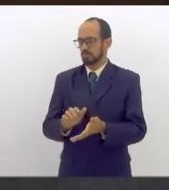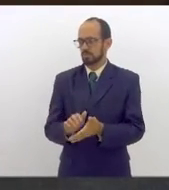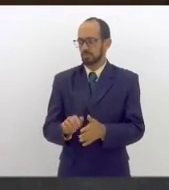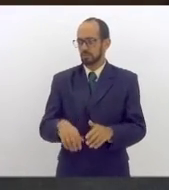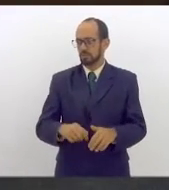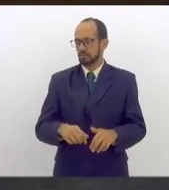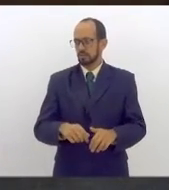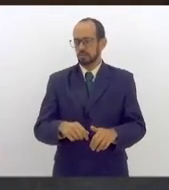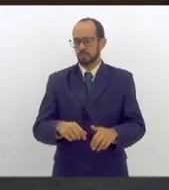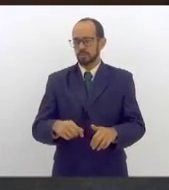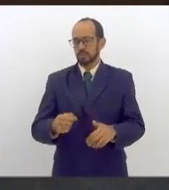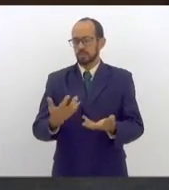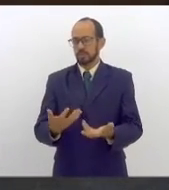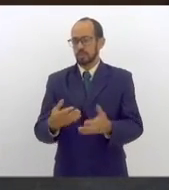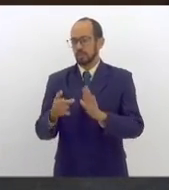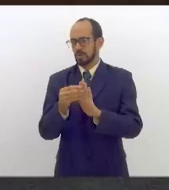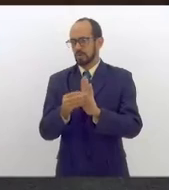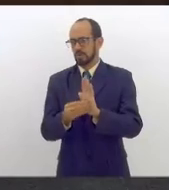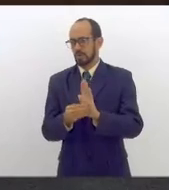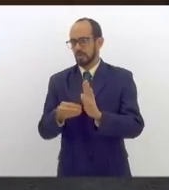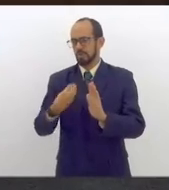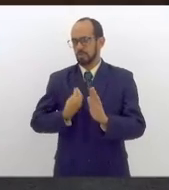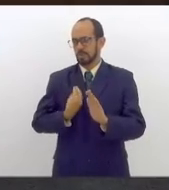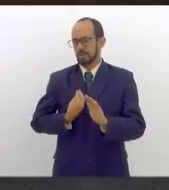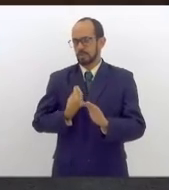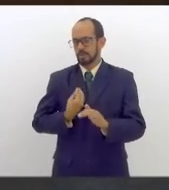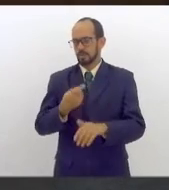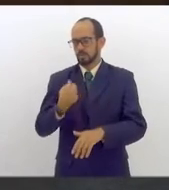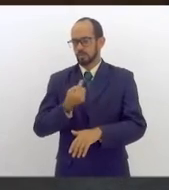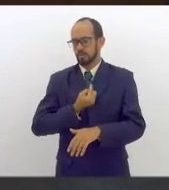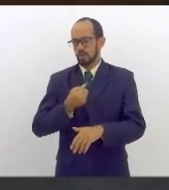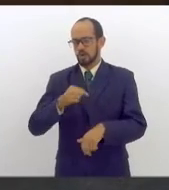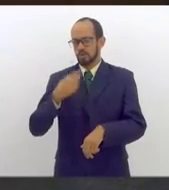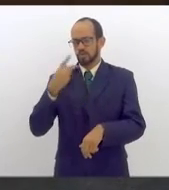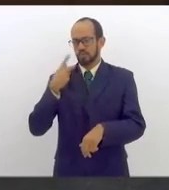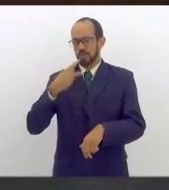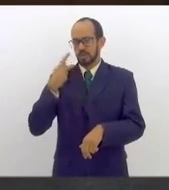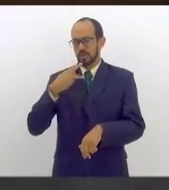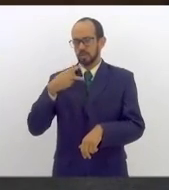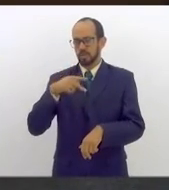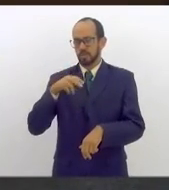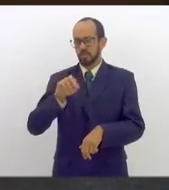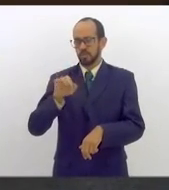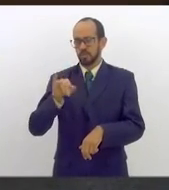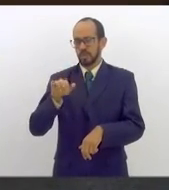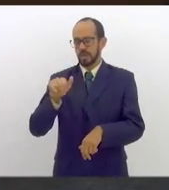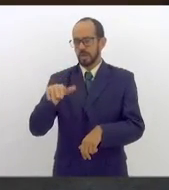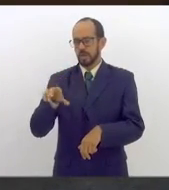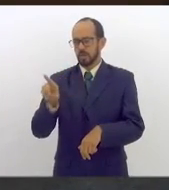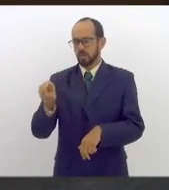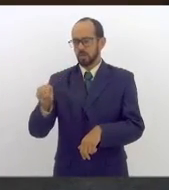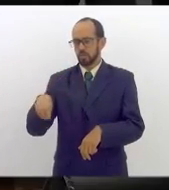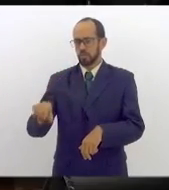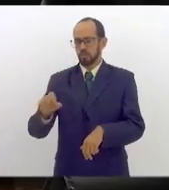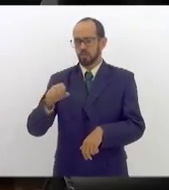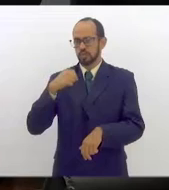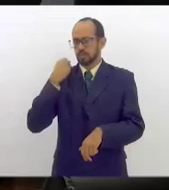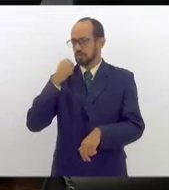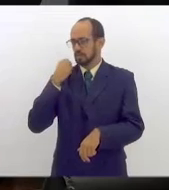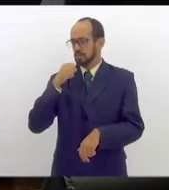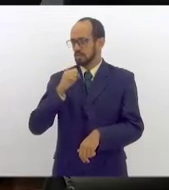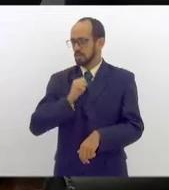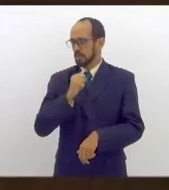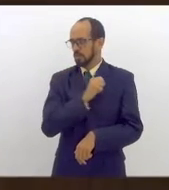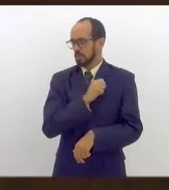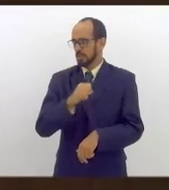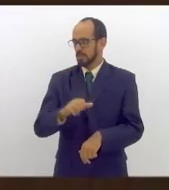quiser. Eu quero registrar a presença do nosso grande vereador Fernando Bananeira de Seropédica, que é o nosso parceiro, deixar